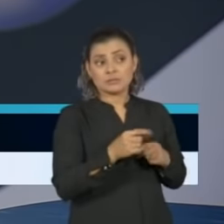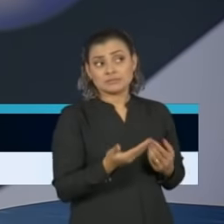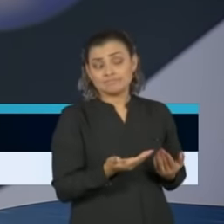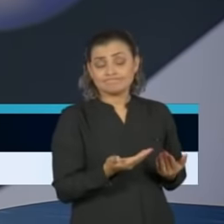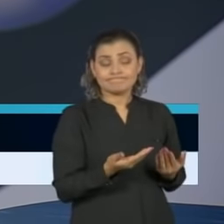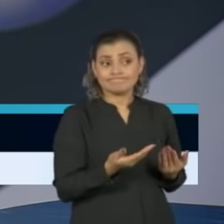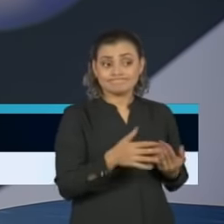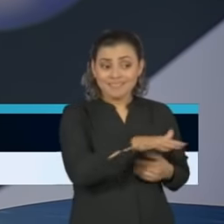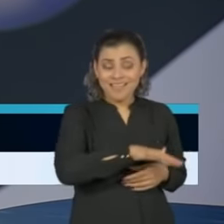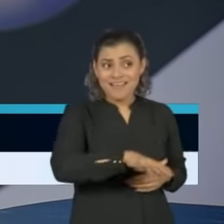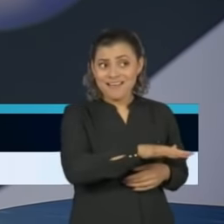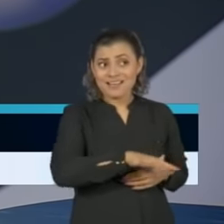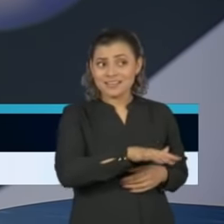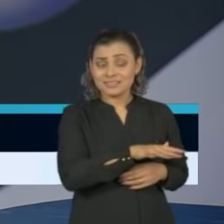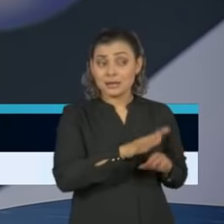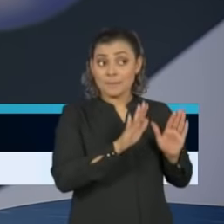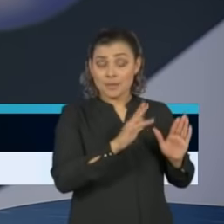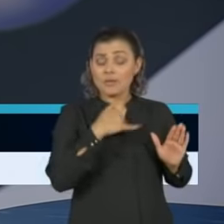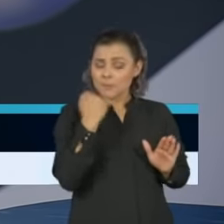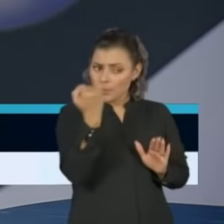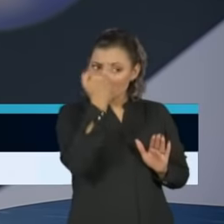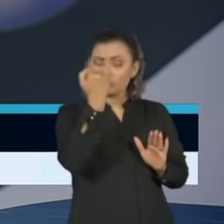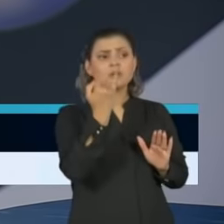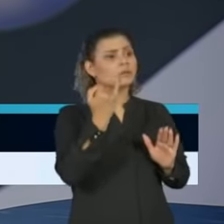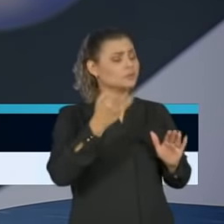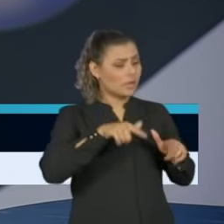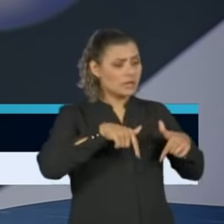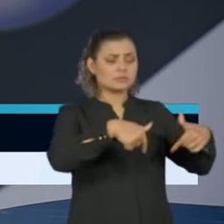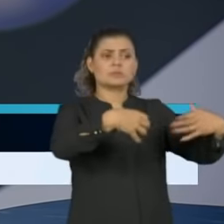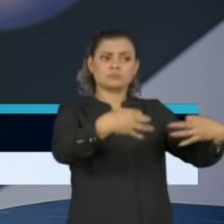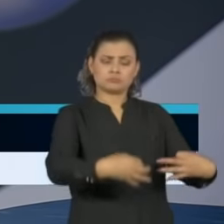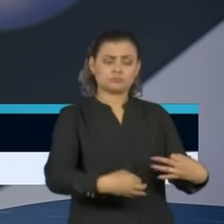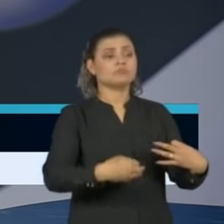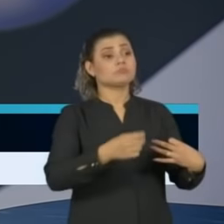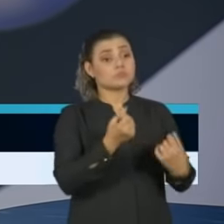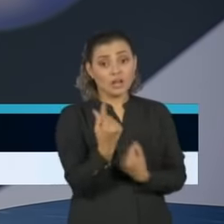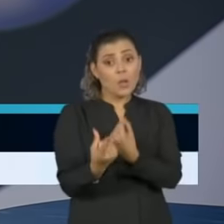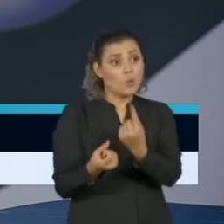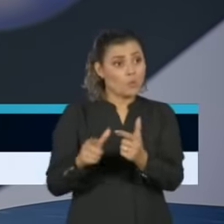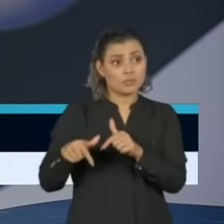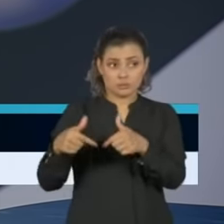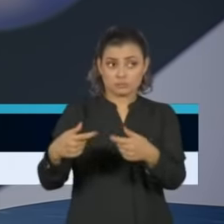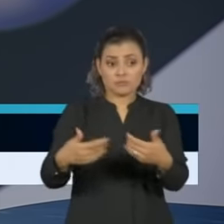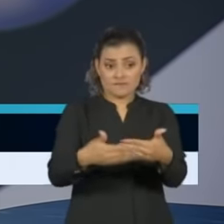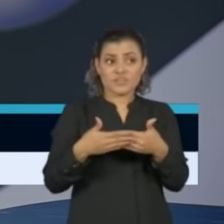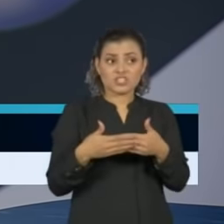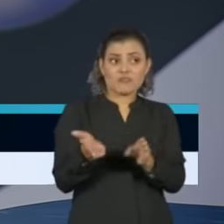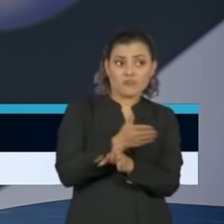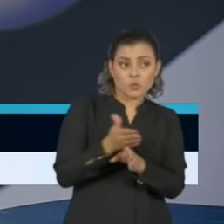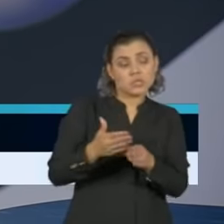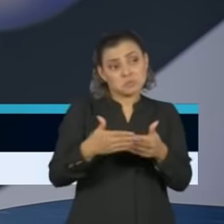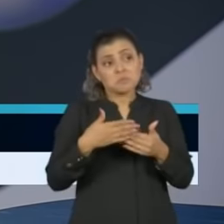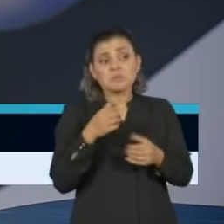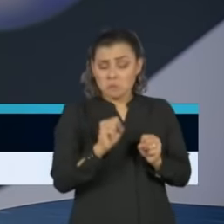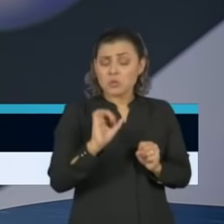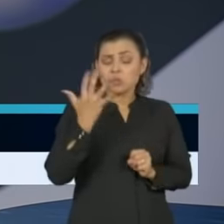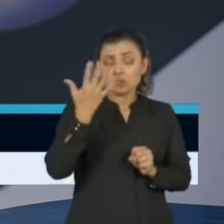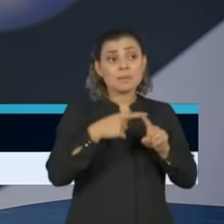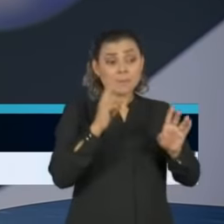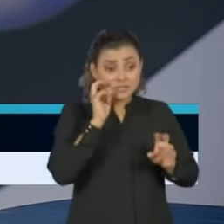desse contexto. Então, eu acho que isso é muito importante. Pode ser que alguma medida desse tipo vá ter que ser tomada, mas estou acreditando, pelo que eu tenho visto